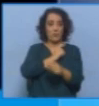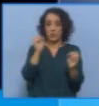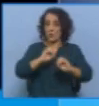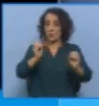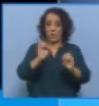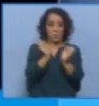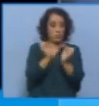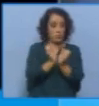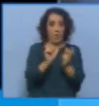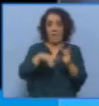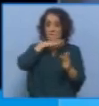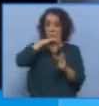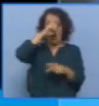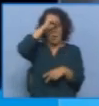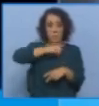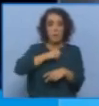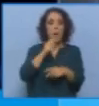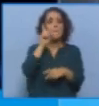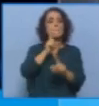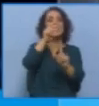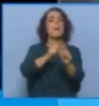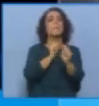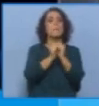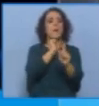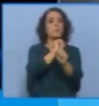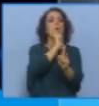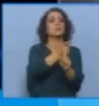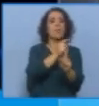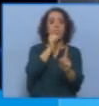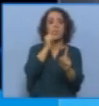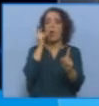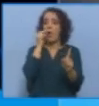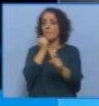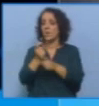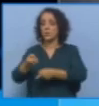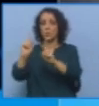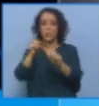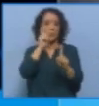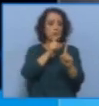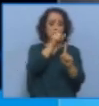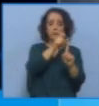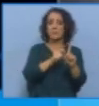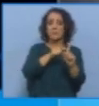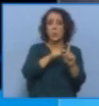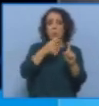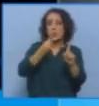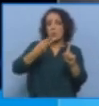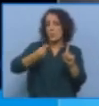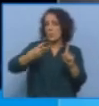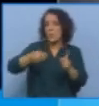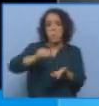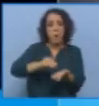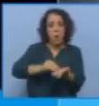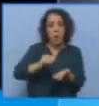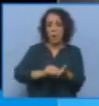da mulher era muito restrito, não podiam fazer os trabalhos que normalmente eram atribuídos a homens, por isso é que são muito, muito pobres, não têm